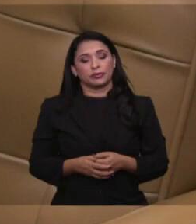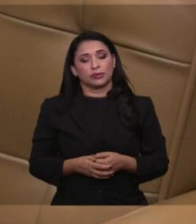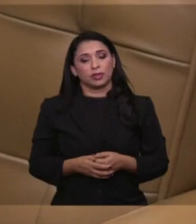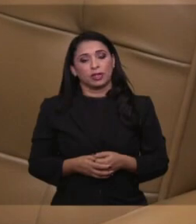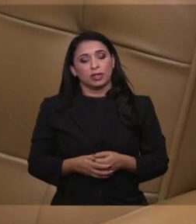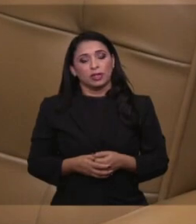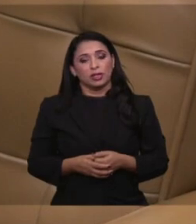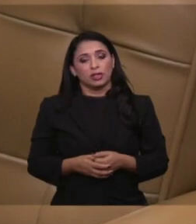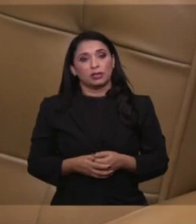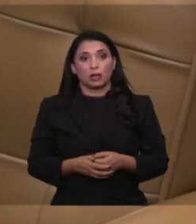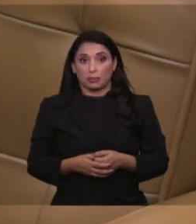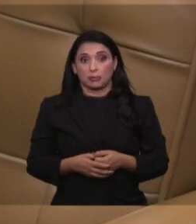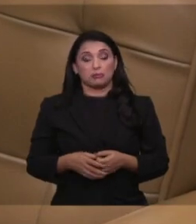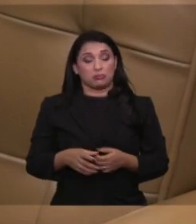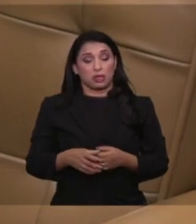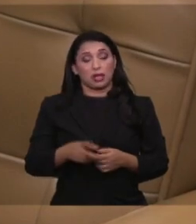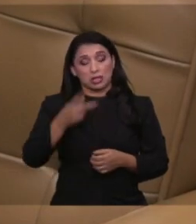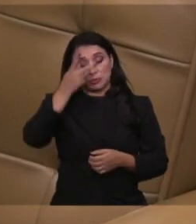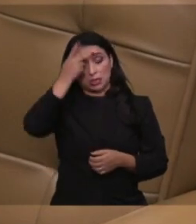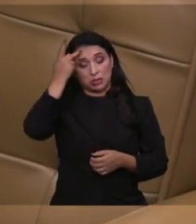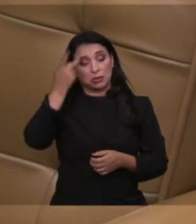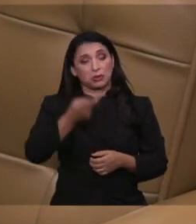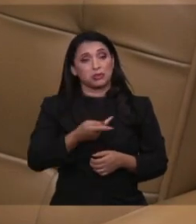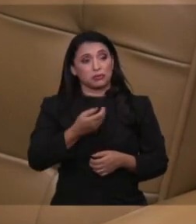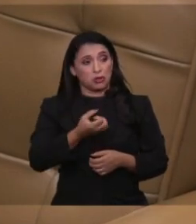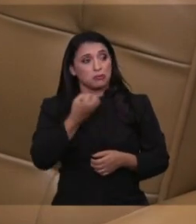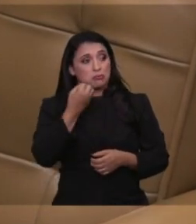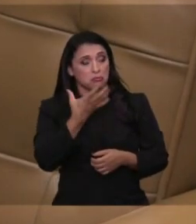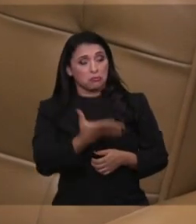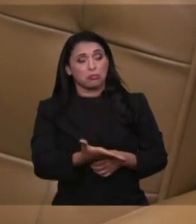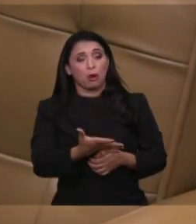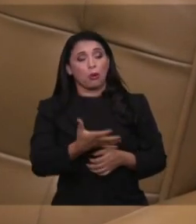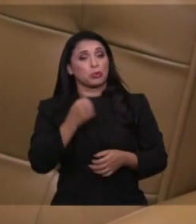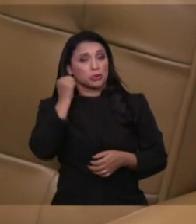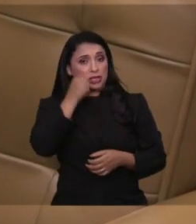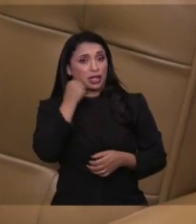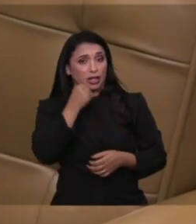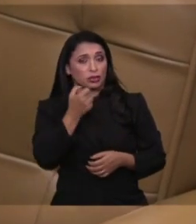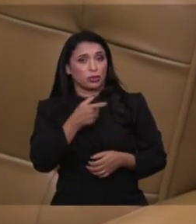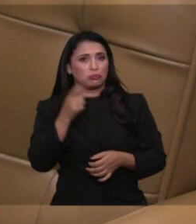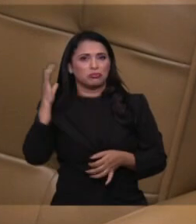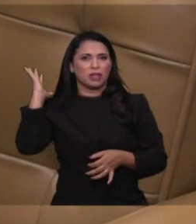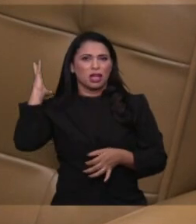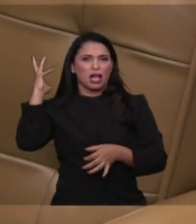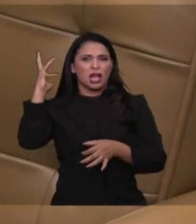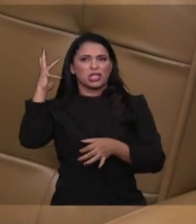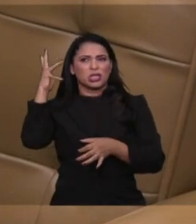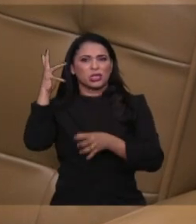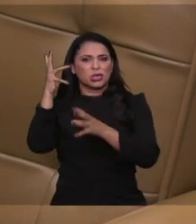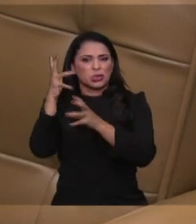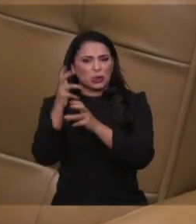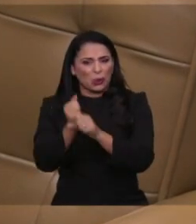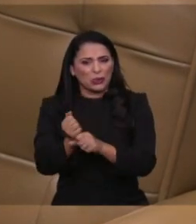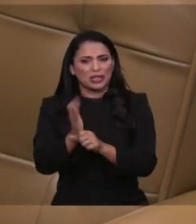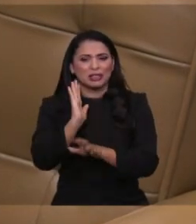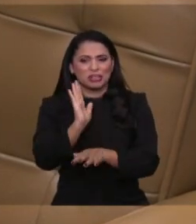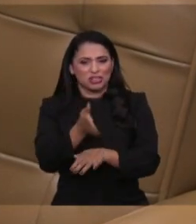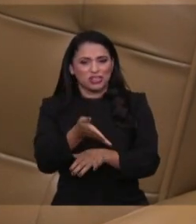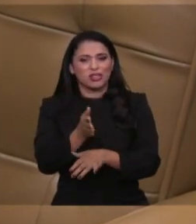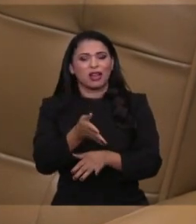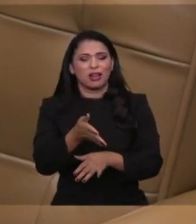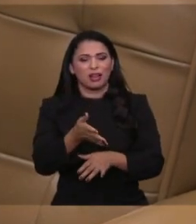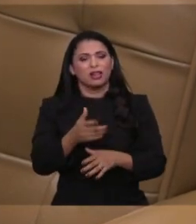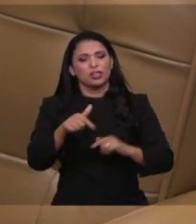enorme prestígio para o próprio senador, autor da proposta. Historicamente, já se debruçava sobre isso e